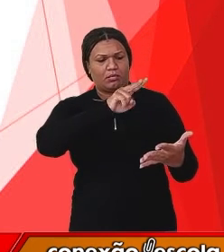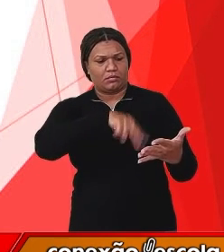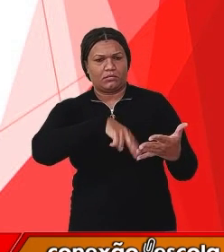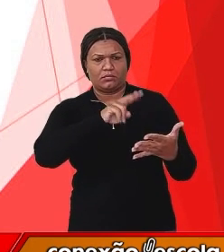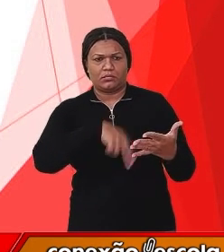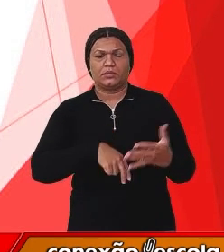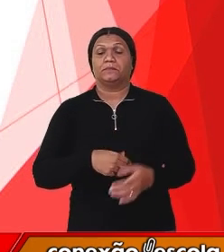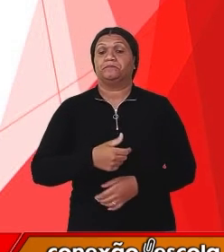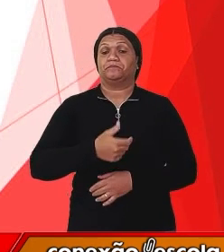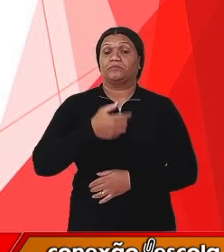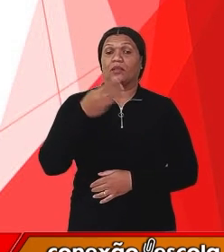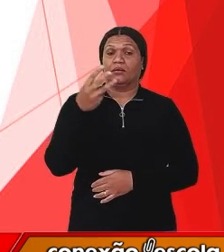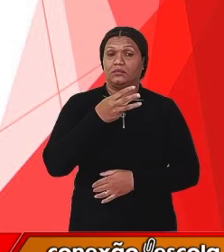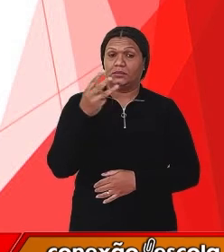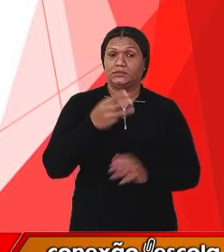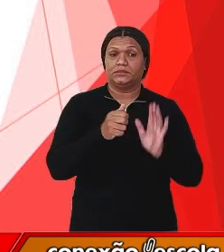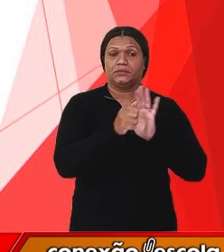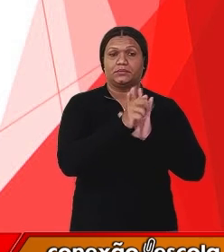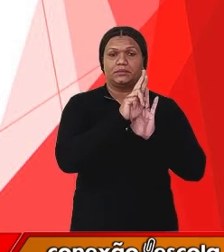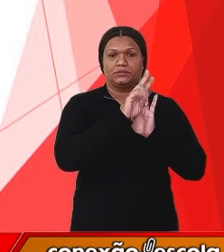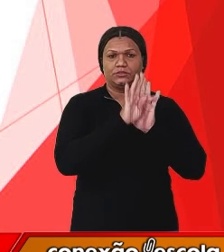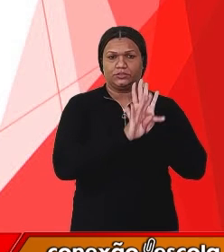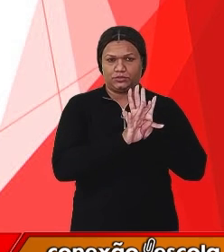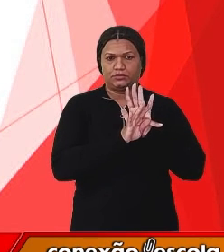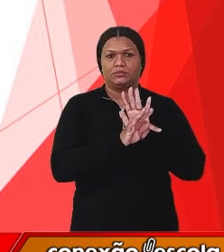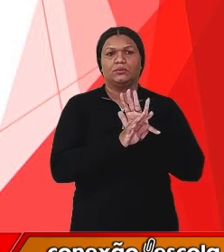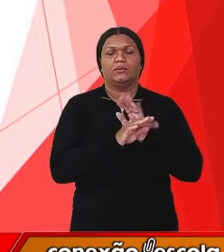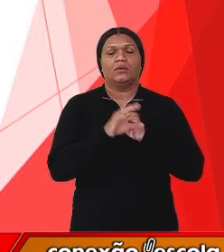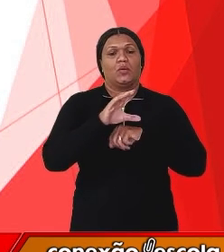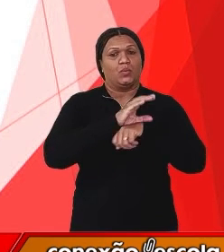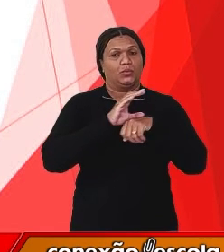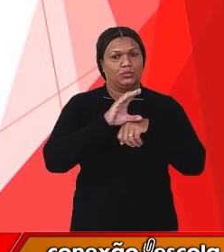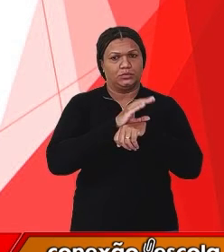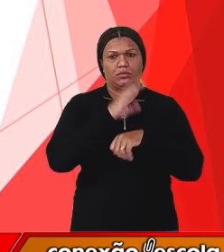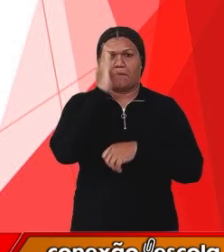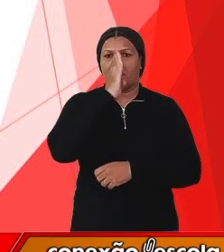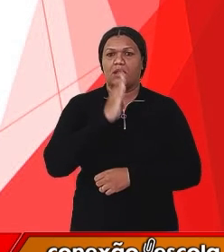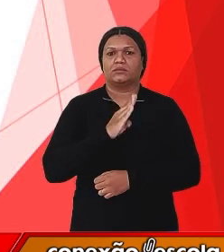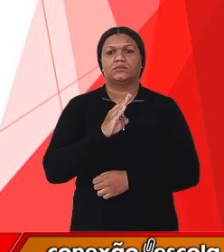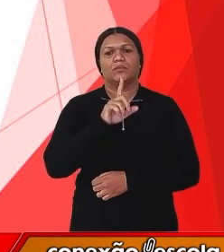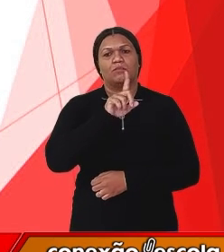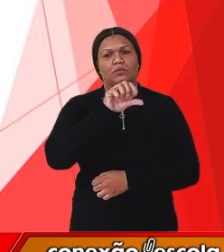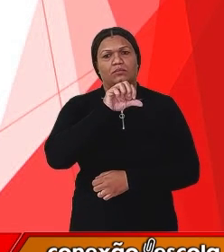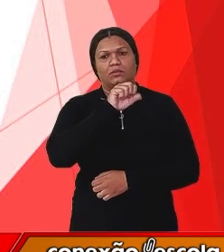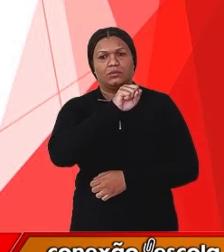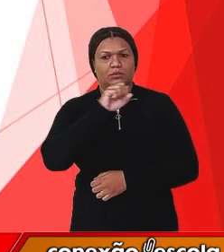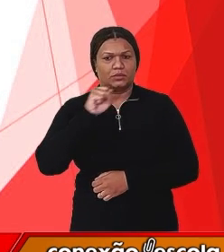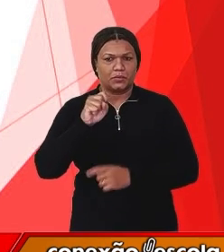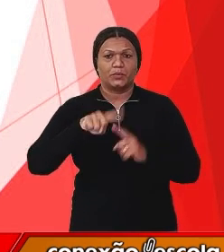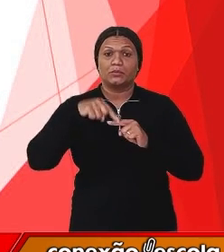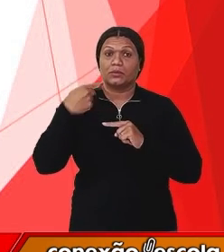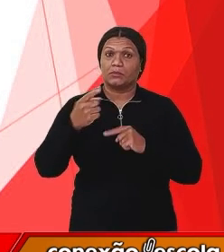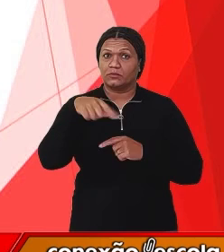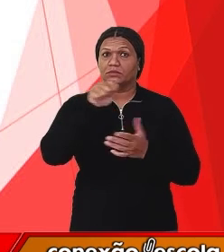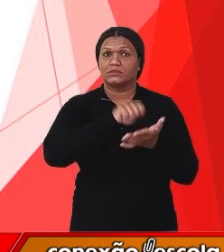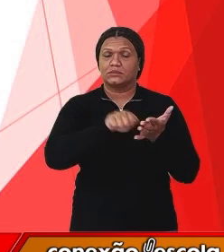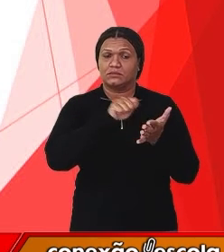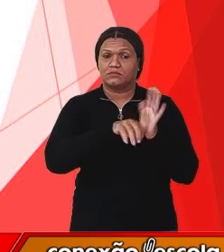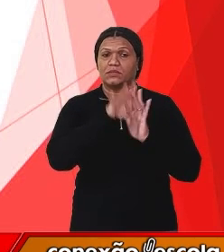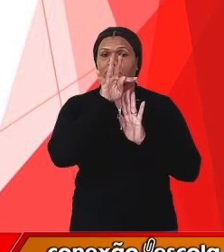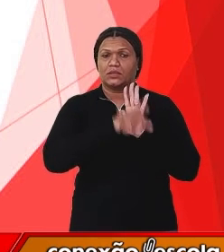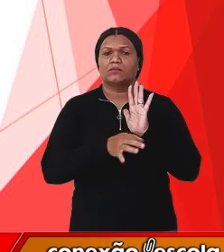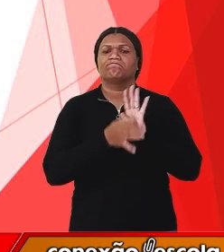o 3º artigo da Constituição Brasileira de 88, e, em seguida, escreva um texto